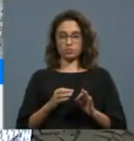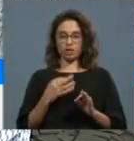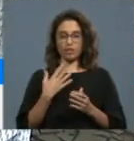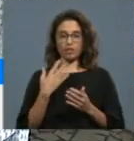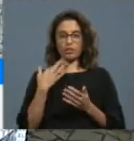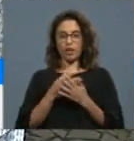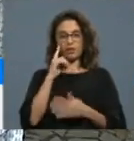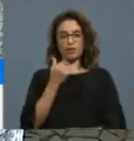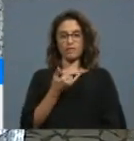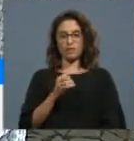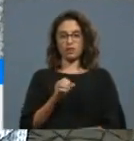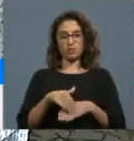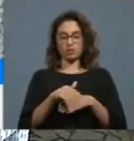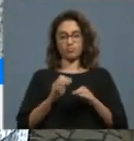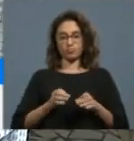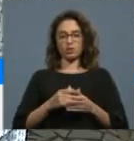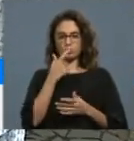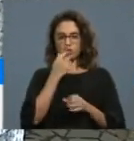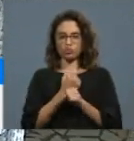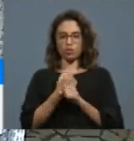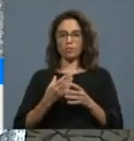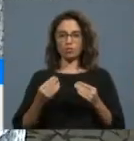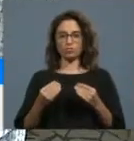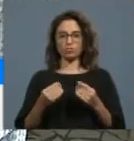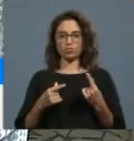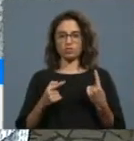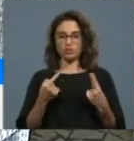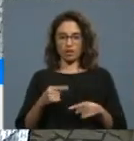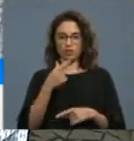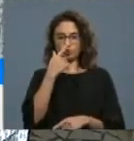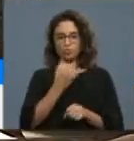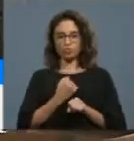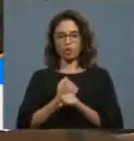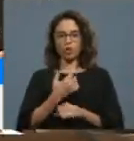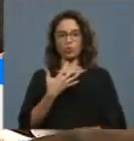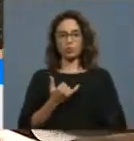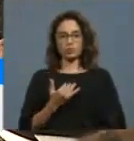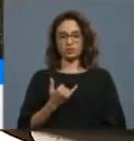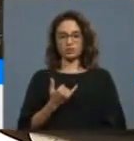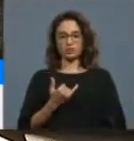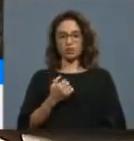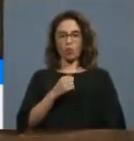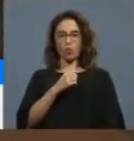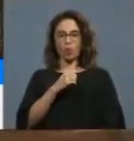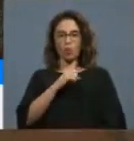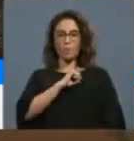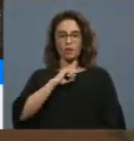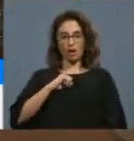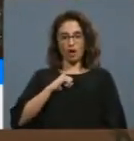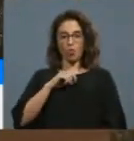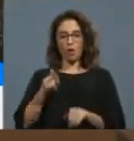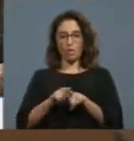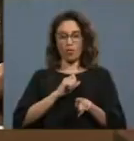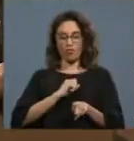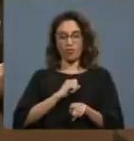sair. Muitos funcionários? Tem 12 funcionários. O patrão é meu irmão, mas a gente ainda não sabe o que é que